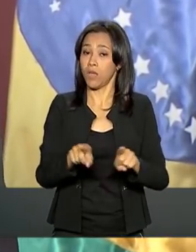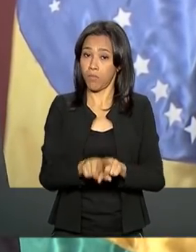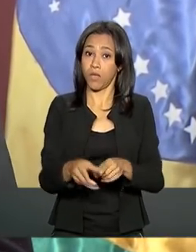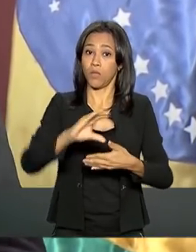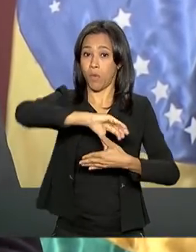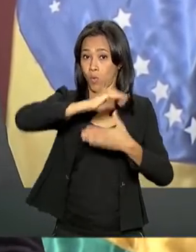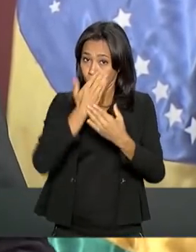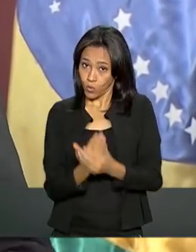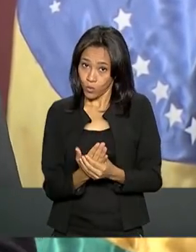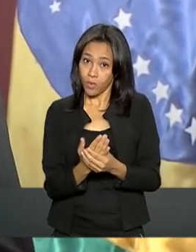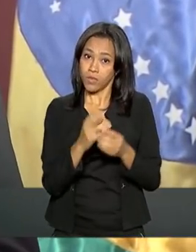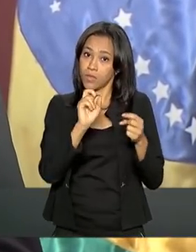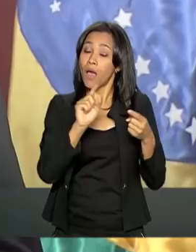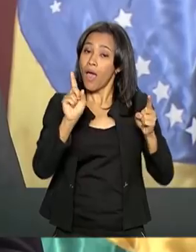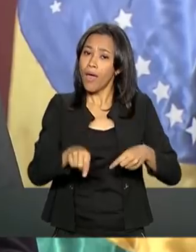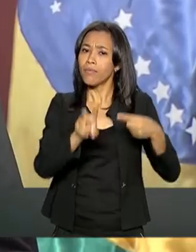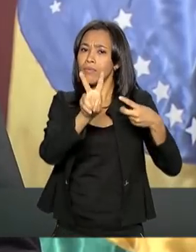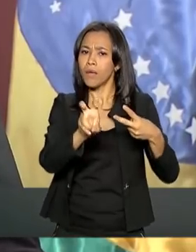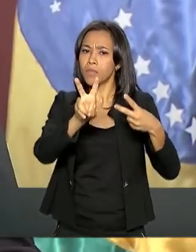nos converge e são temas